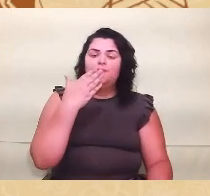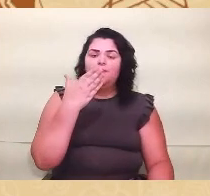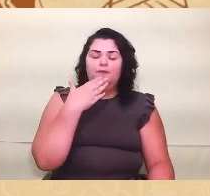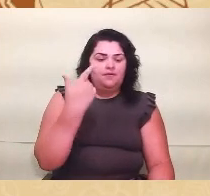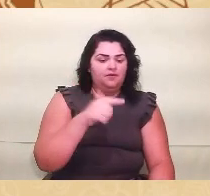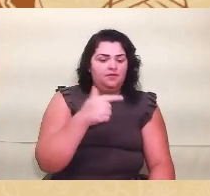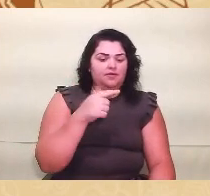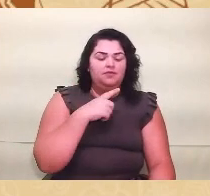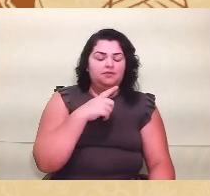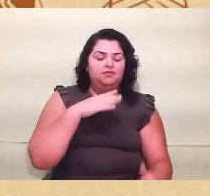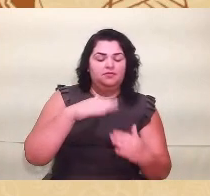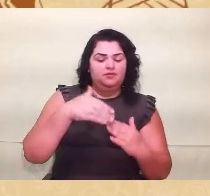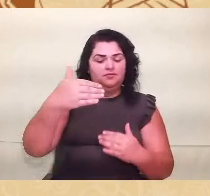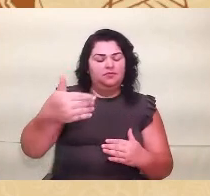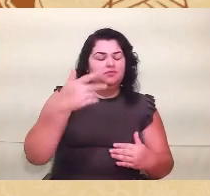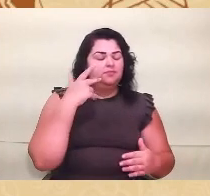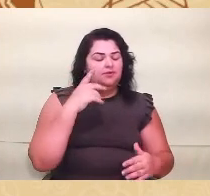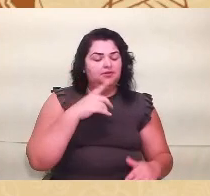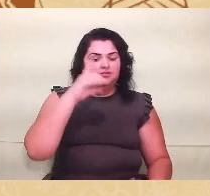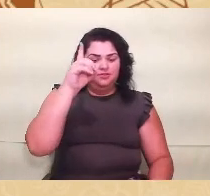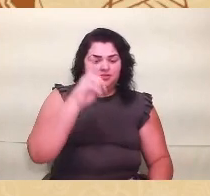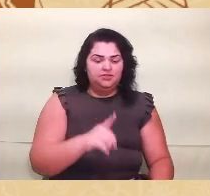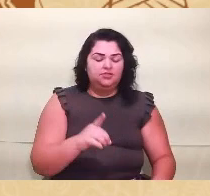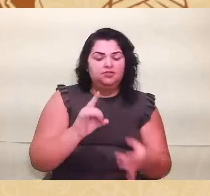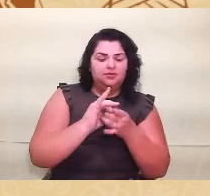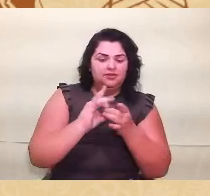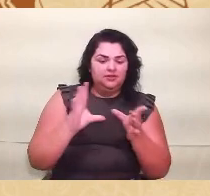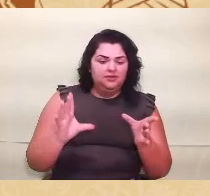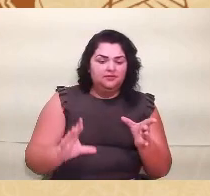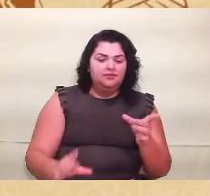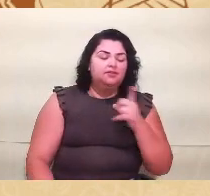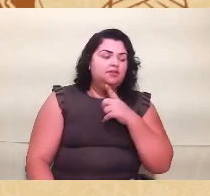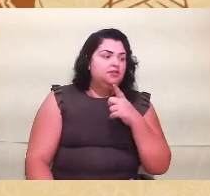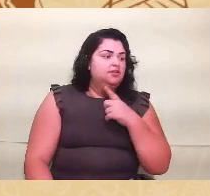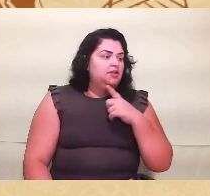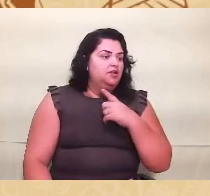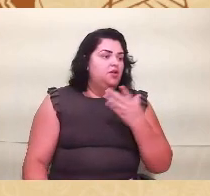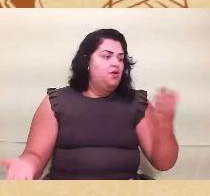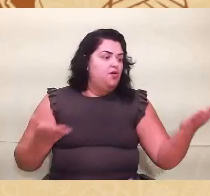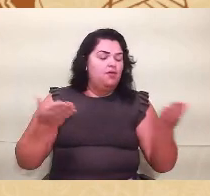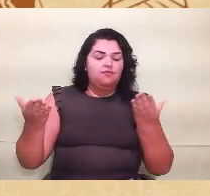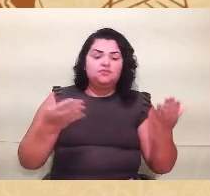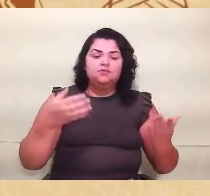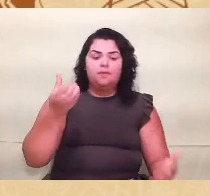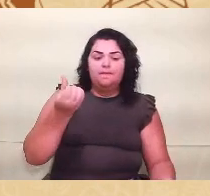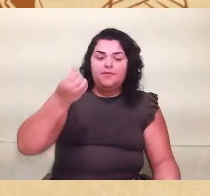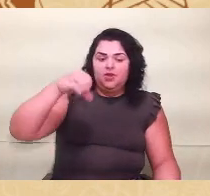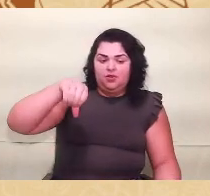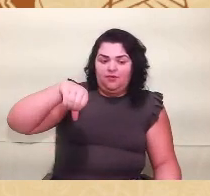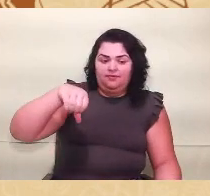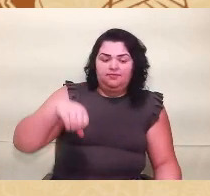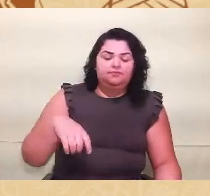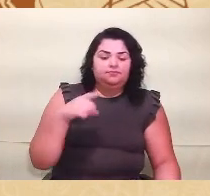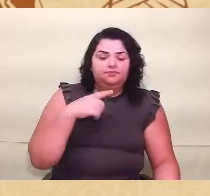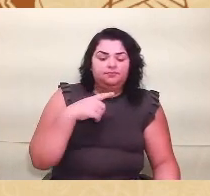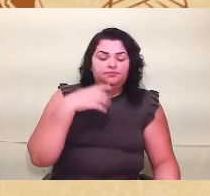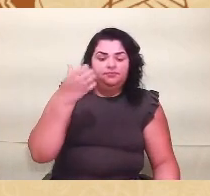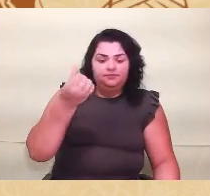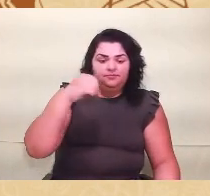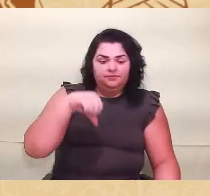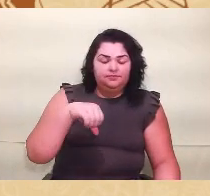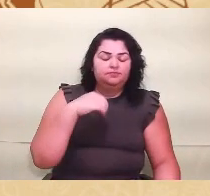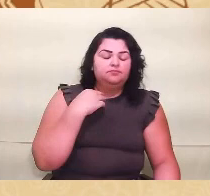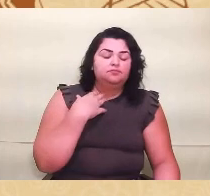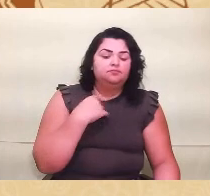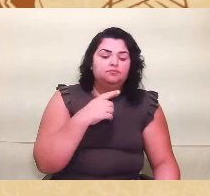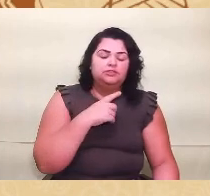passa pelo direito a livre... É a Convenção 169. Então, você pega a Convenção 169, que é a convenção